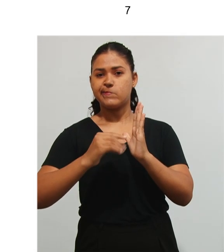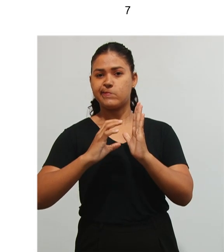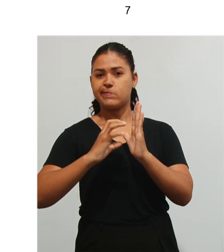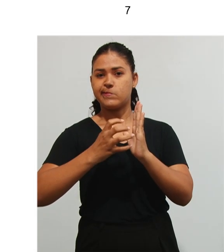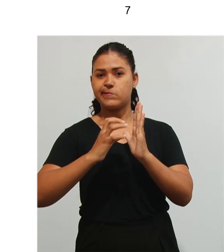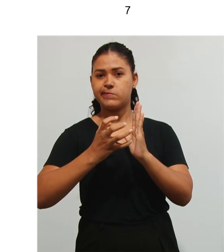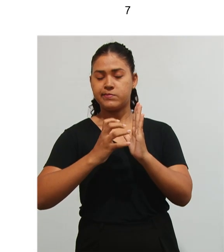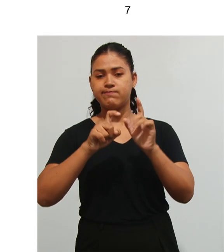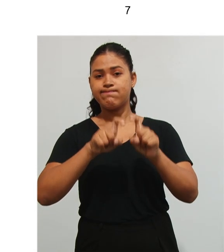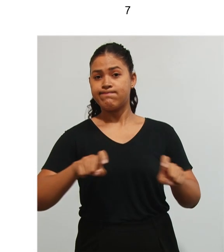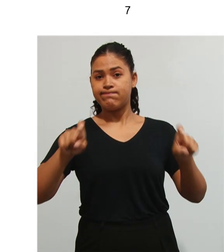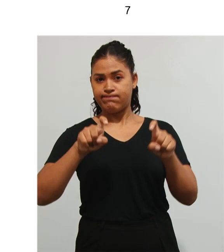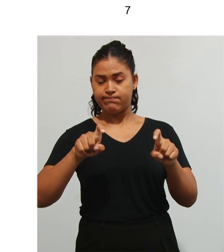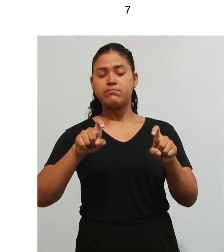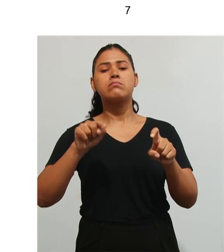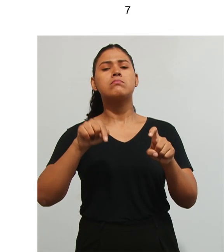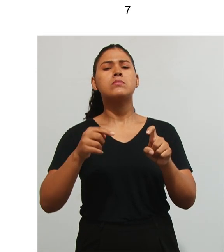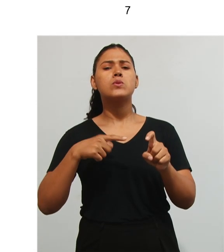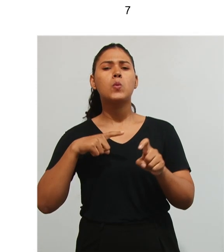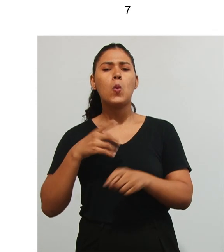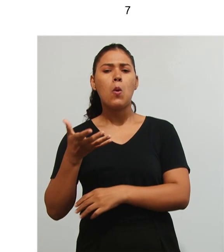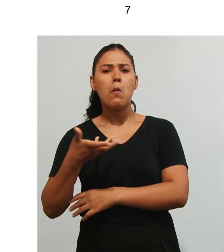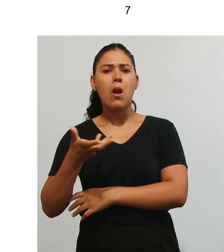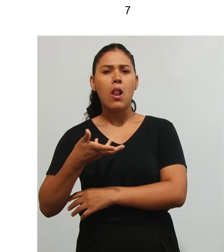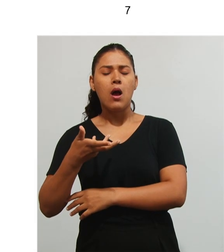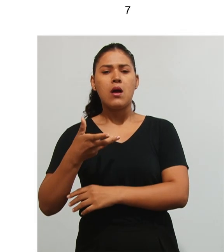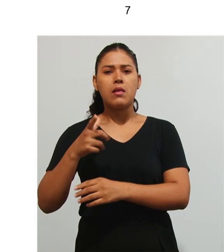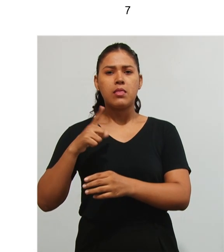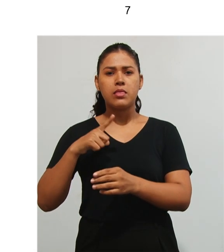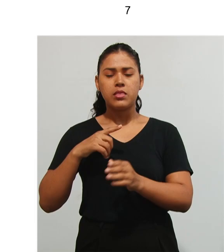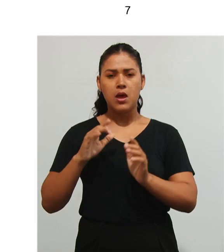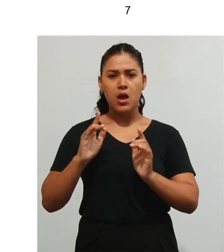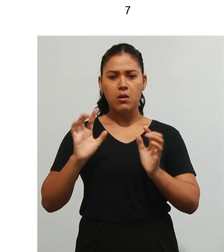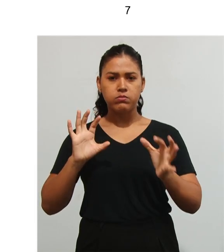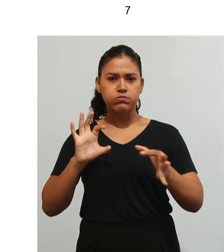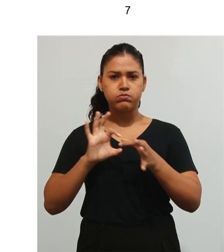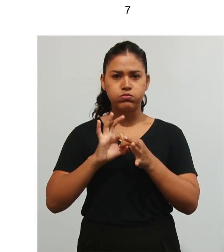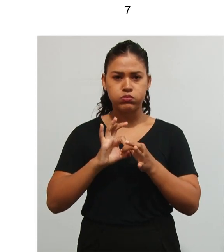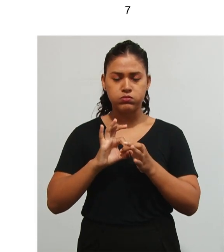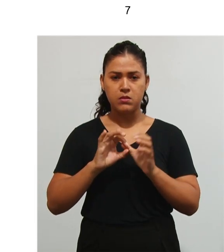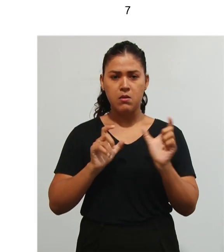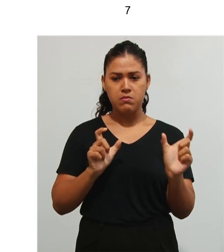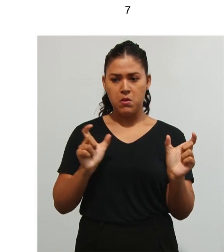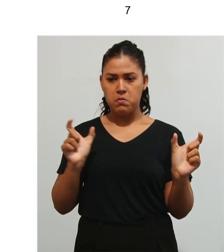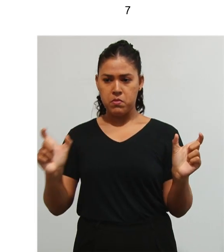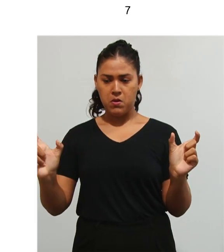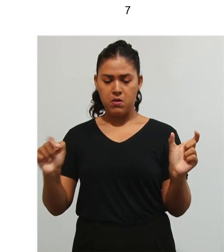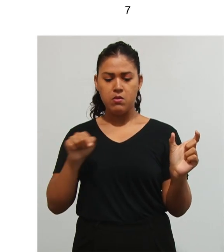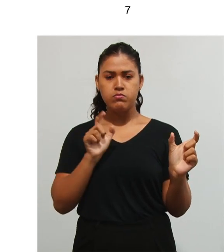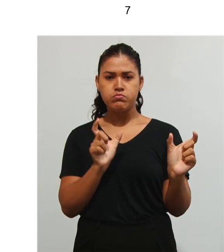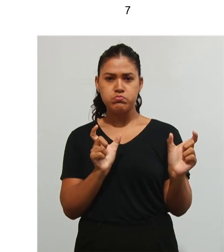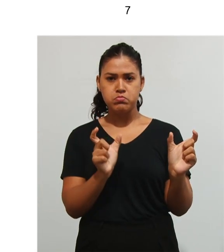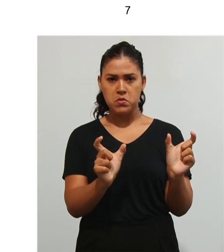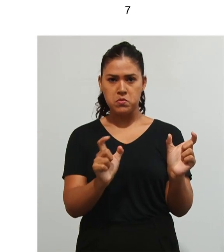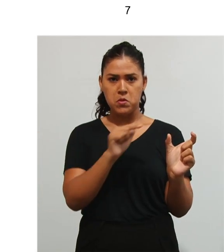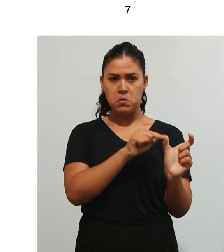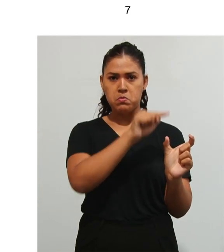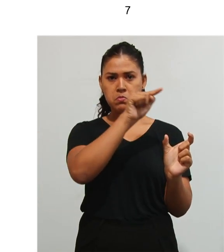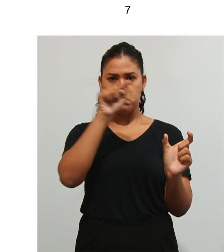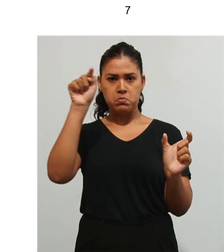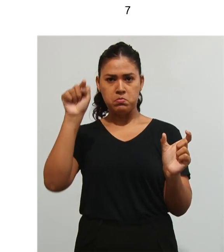localizada aqui. Ela acelera essa busca entre memória RAM e processador. Então ela vai armazenar os dados ou as instruções